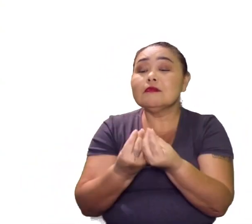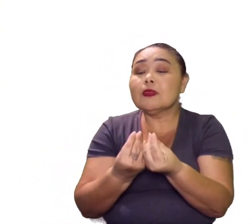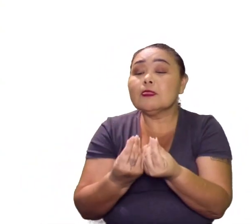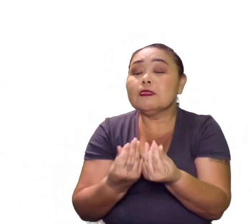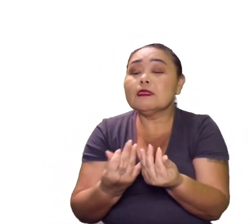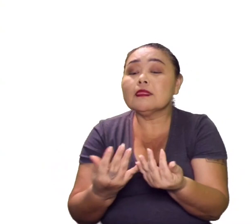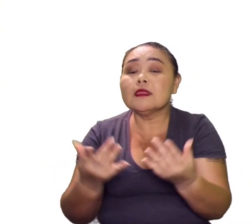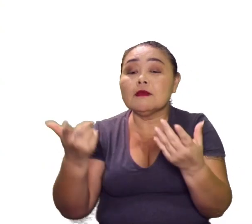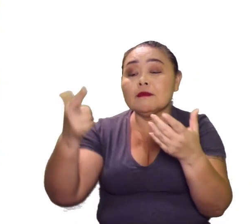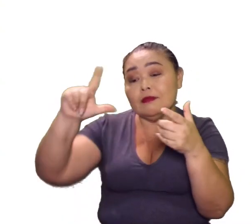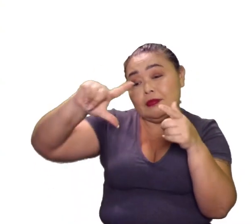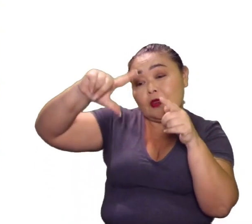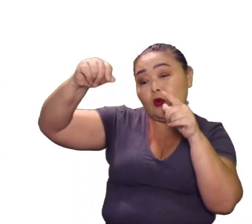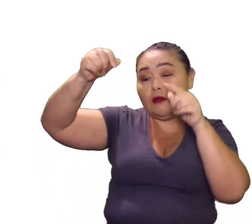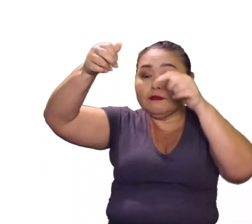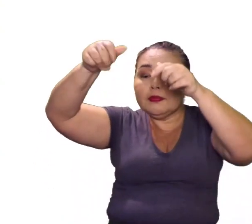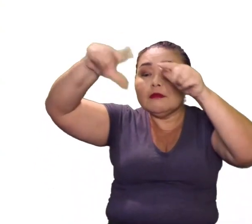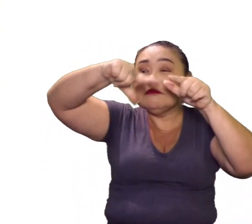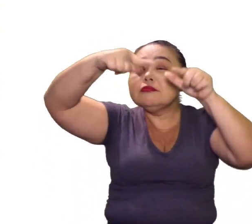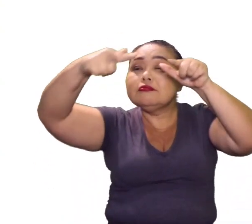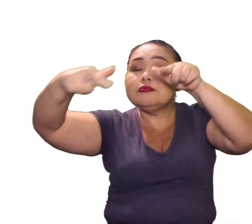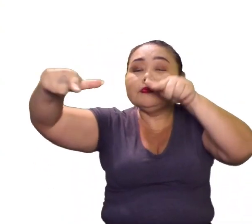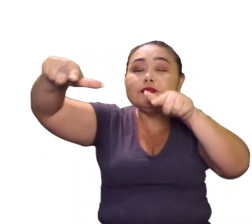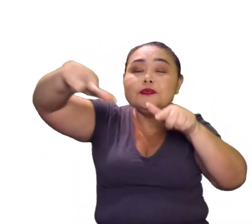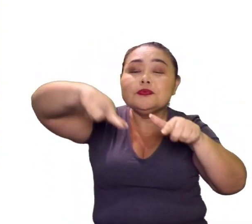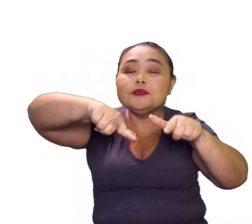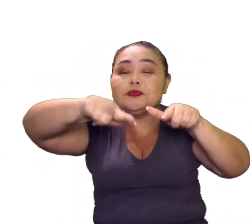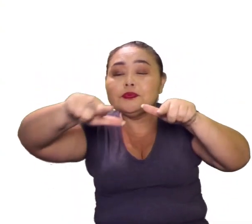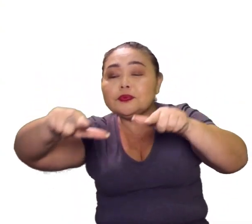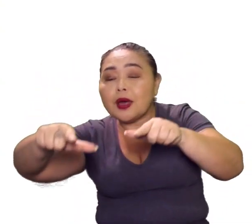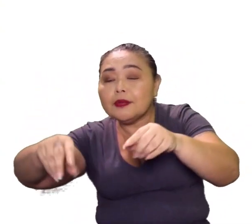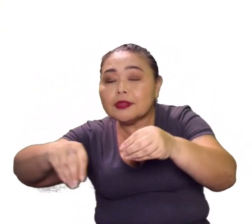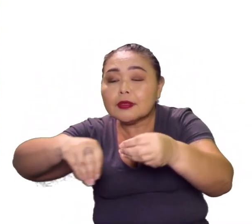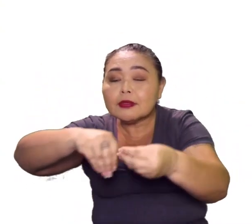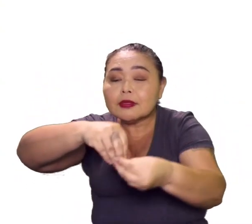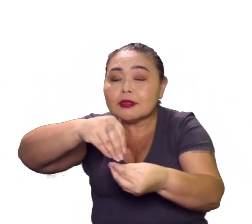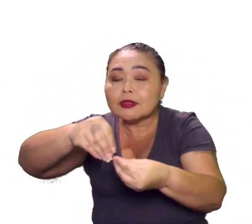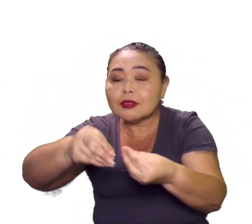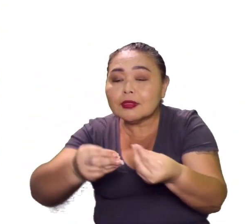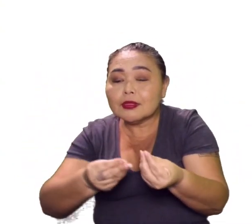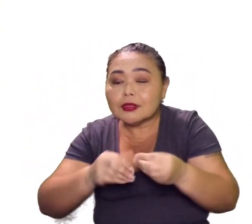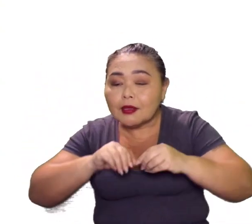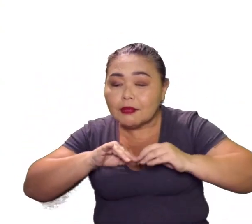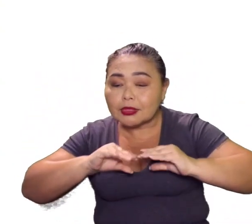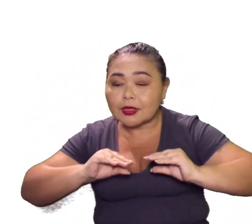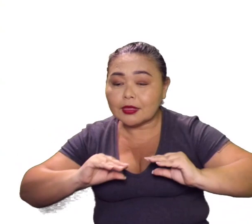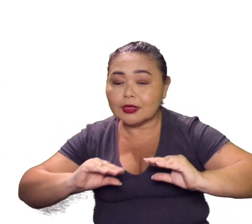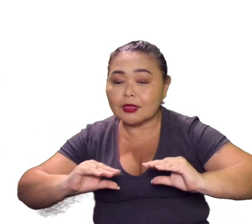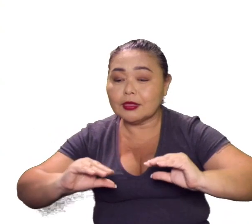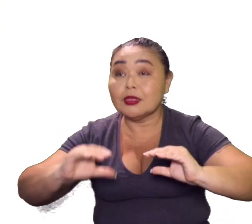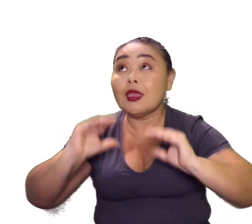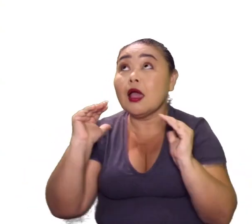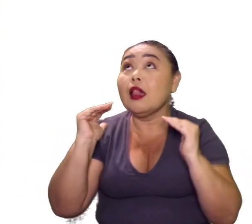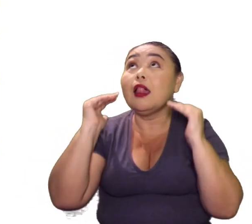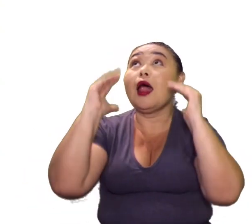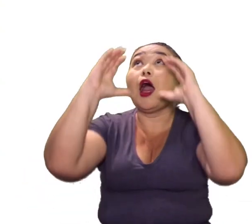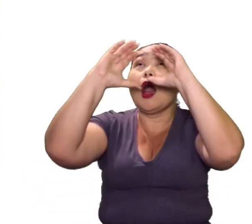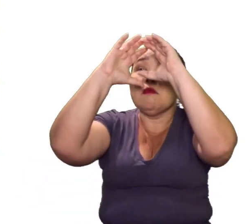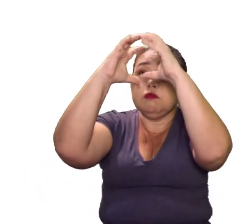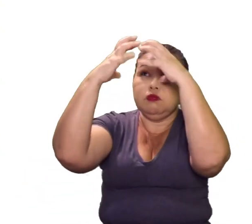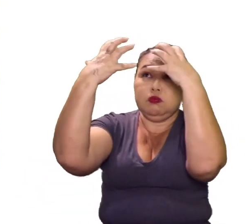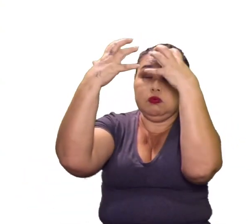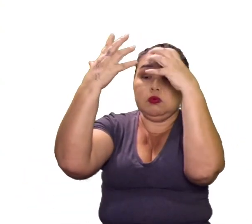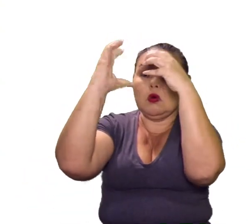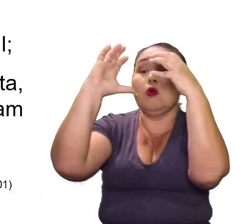decomposição das folhas, né, dos galhos das árvores que caem, e as copas dessas árvores são muito altas, como é o exemplo